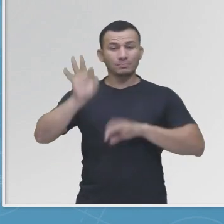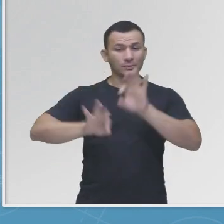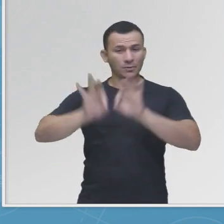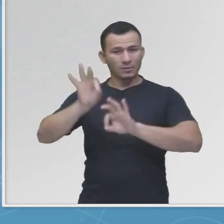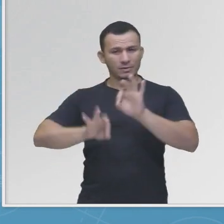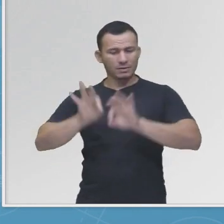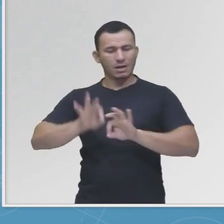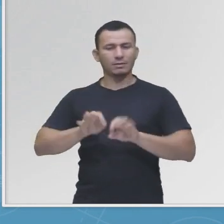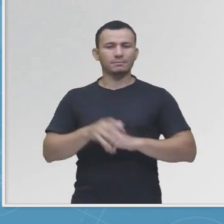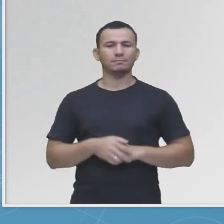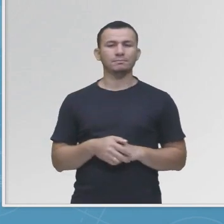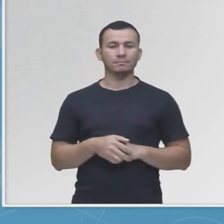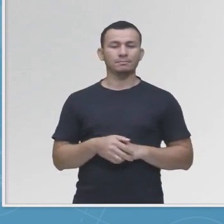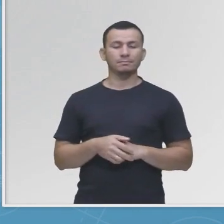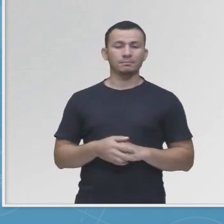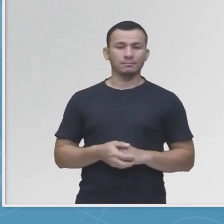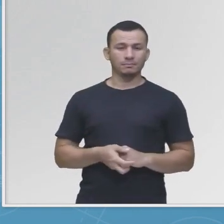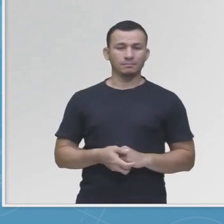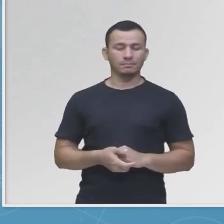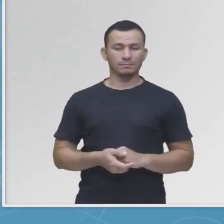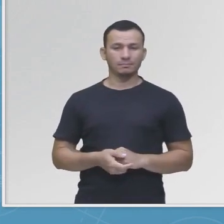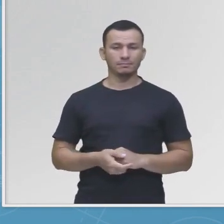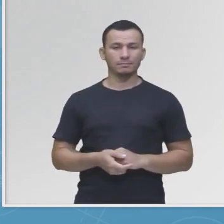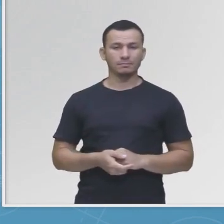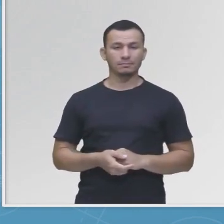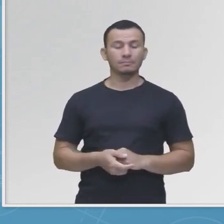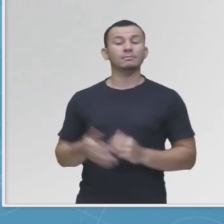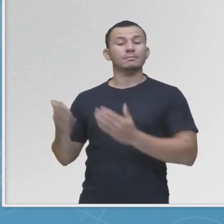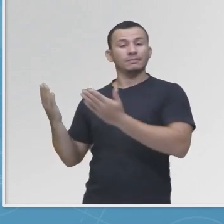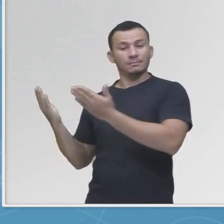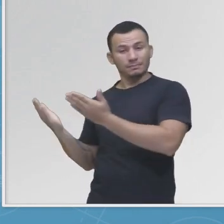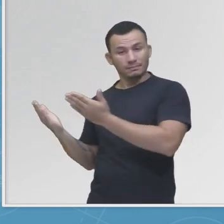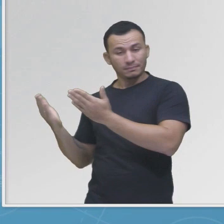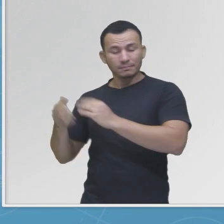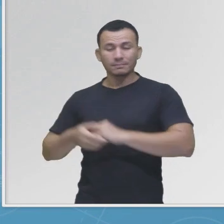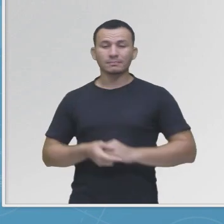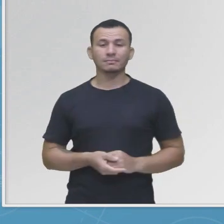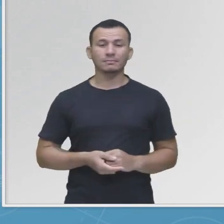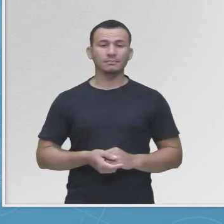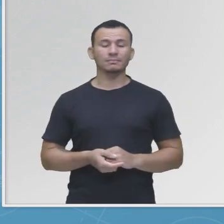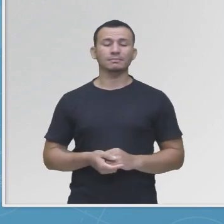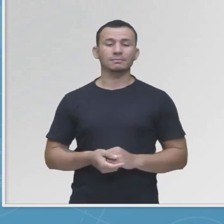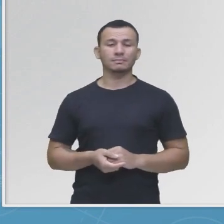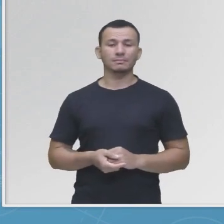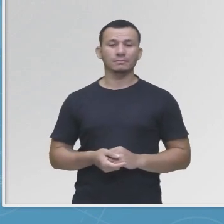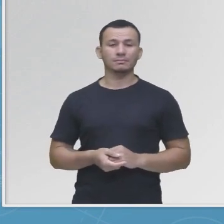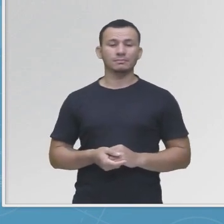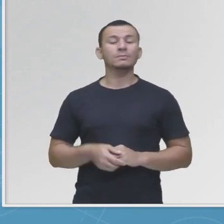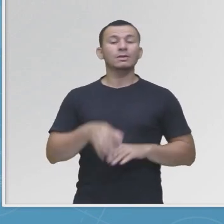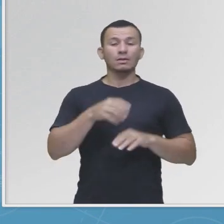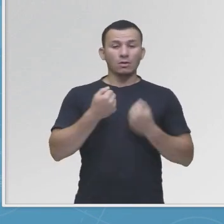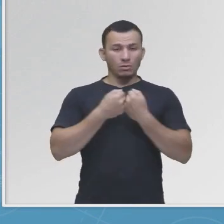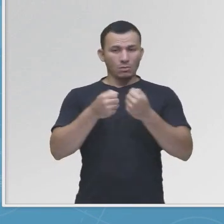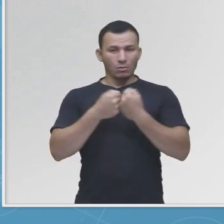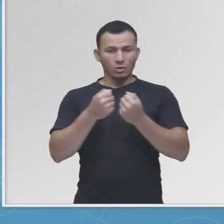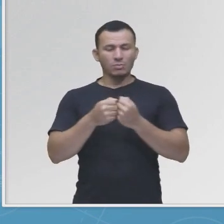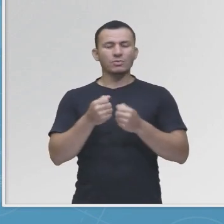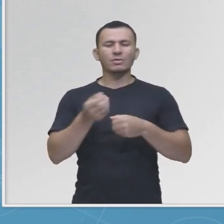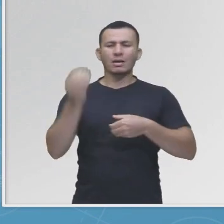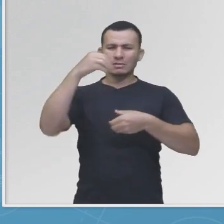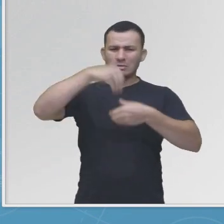com o nosso ônibus. Me acompanha aqui na cartela. Né? Um ônibus pode